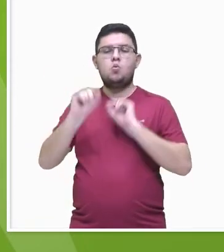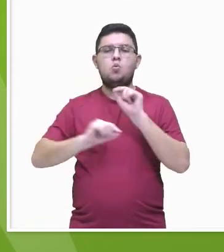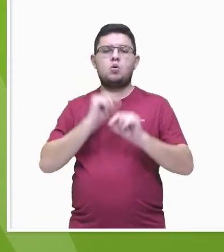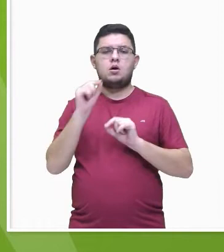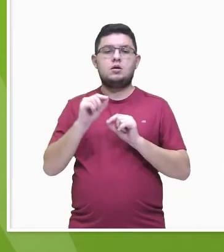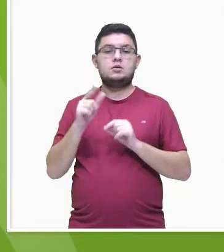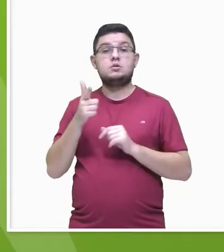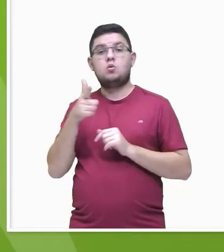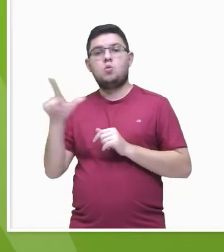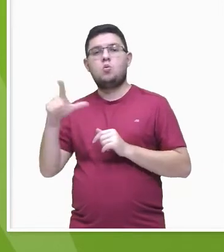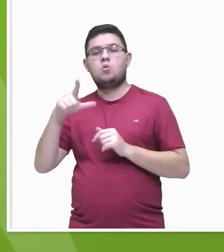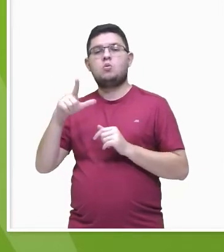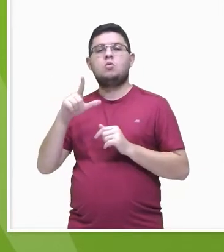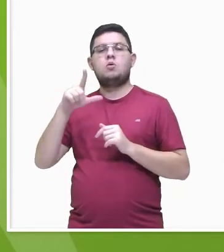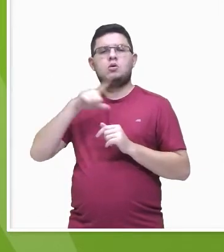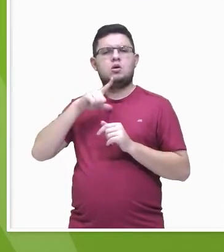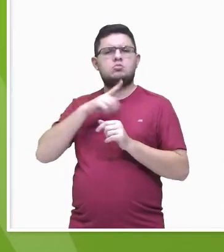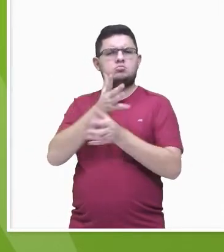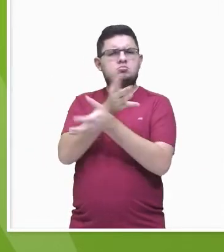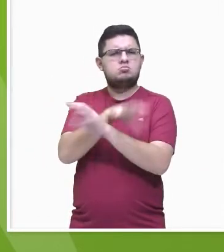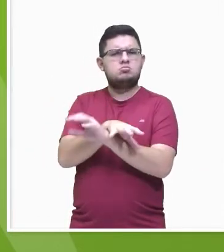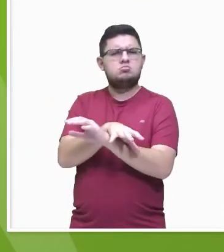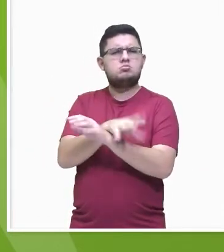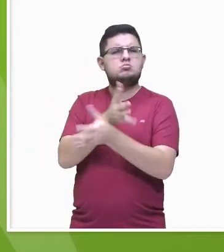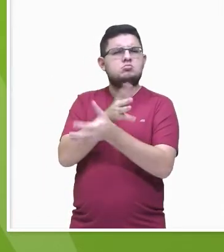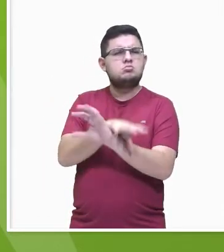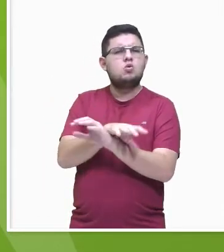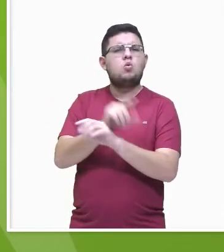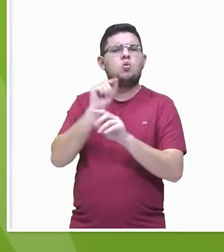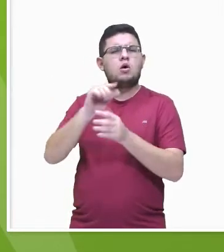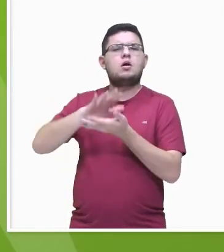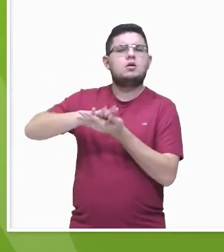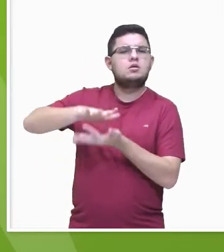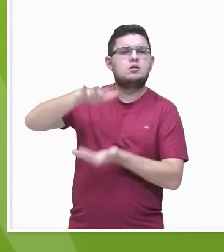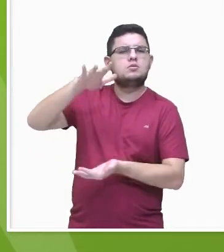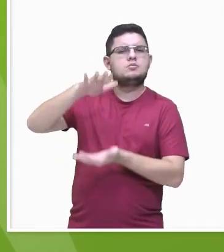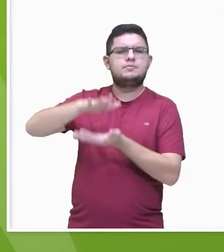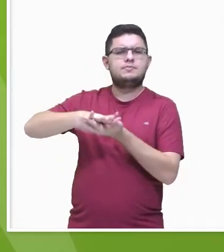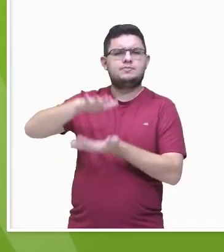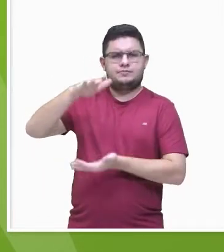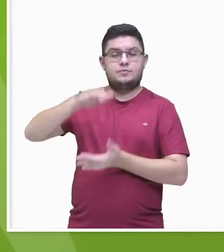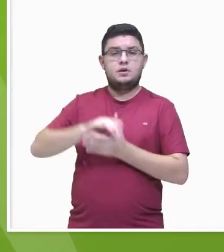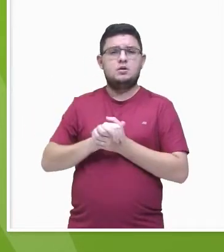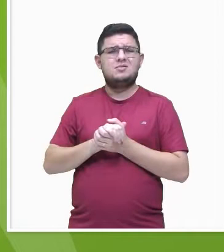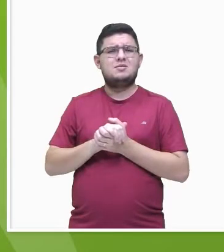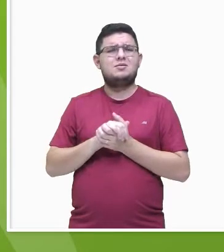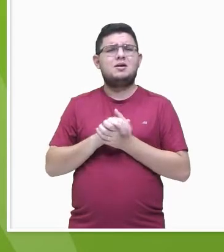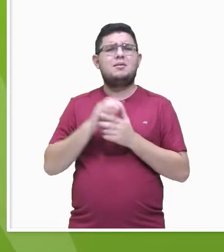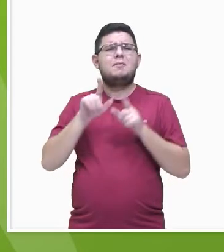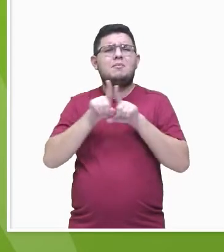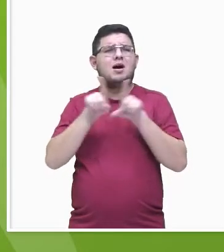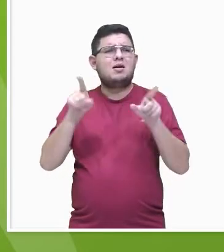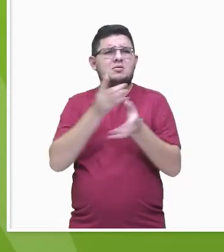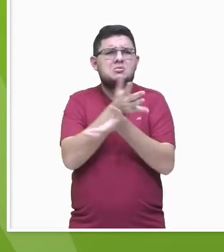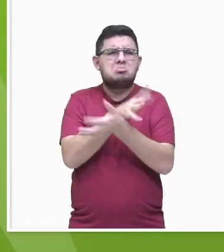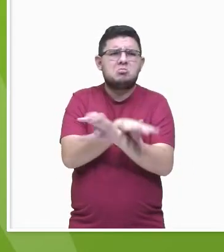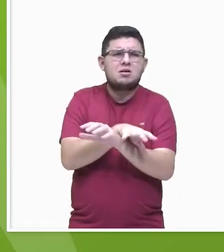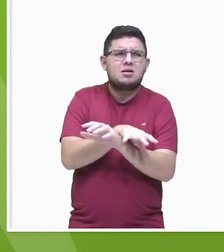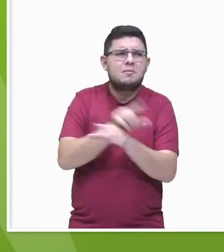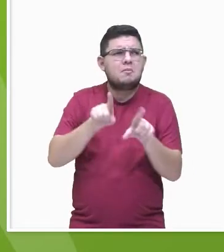um esqueleto, né, de uma estrela do mar. Mas se ela tem esqueleto, por que ela é um